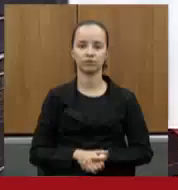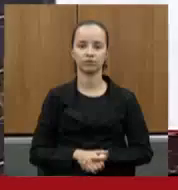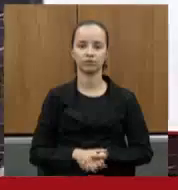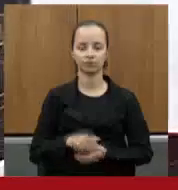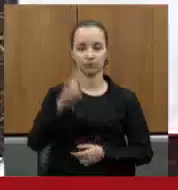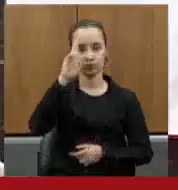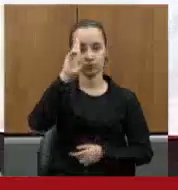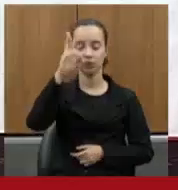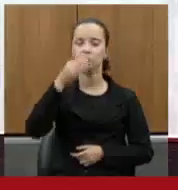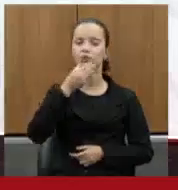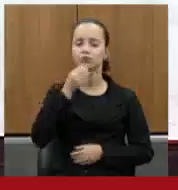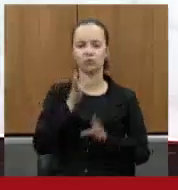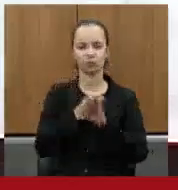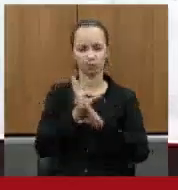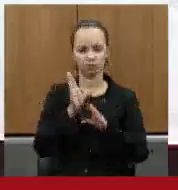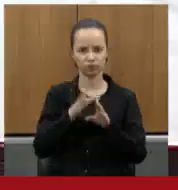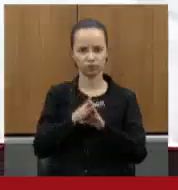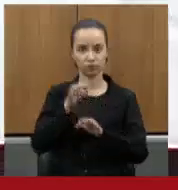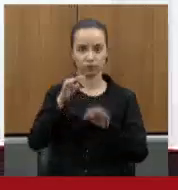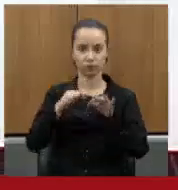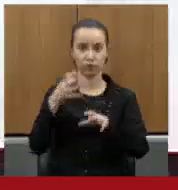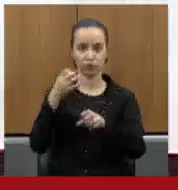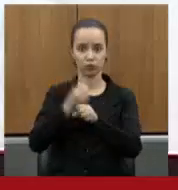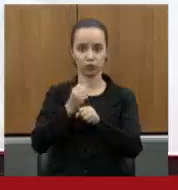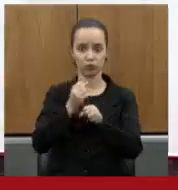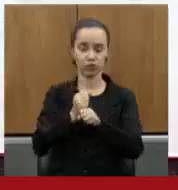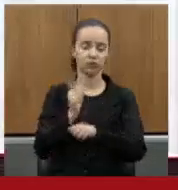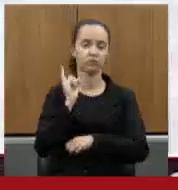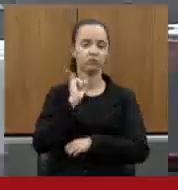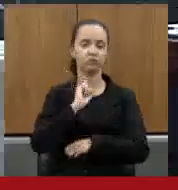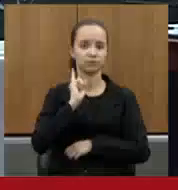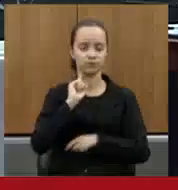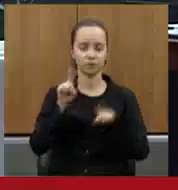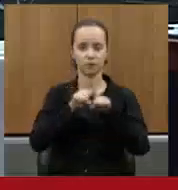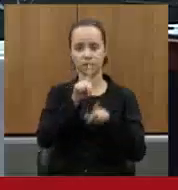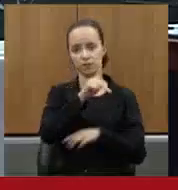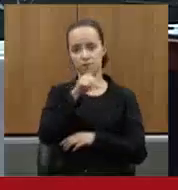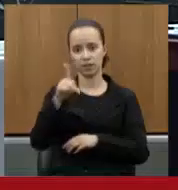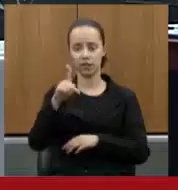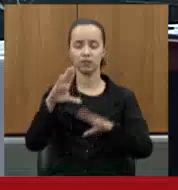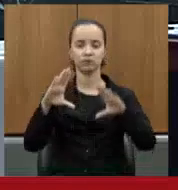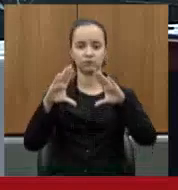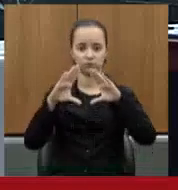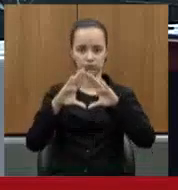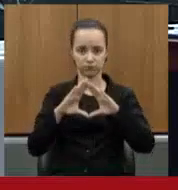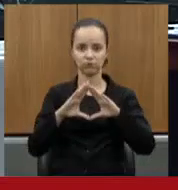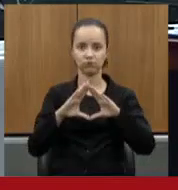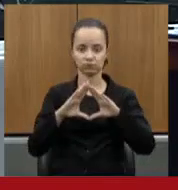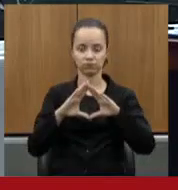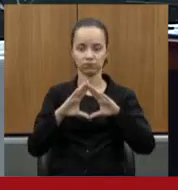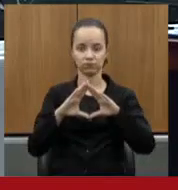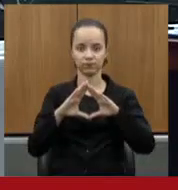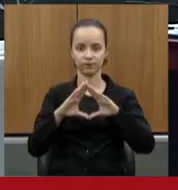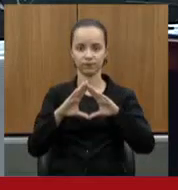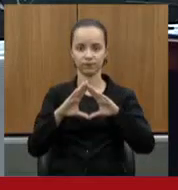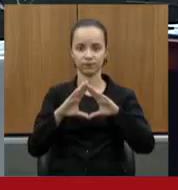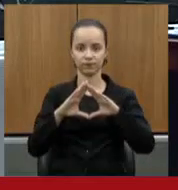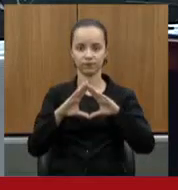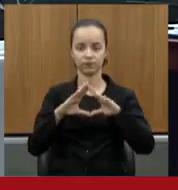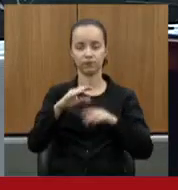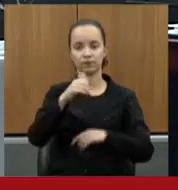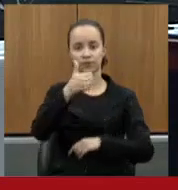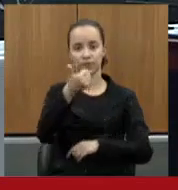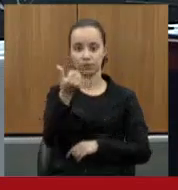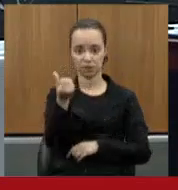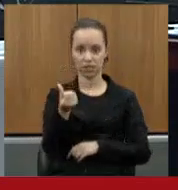Excelentíssimo senhor conselheiro do Tribunal de Contas do Estado de Minas Gerais e presidente da Assembleia Legislativa do Estado de Minas Gerais,